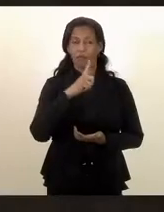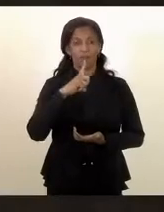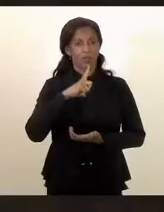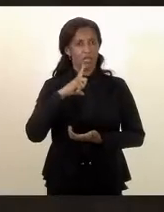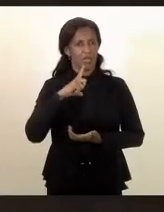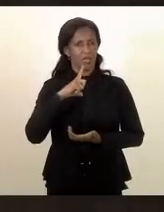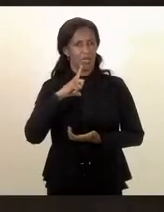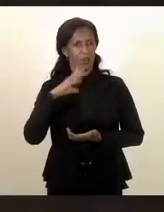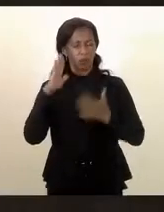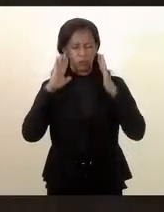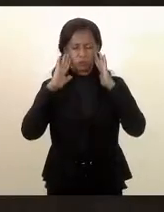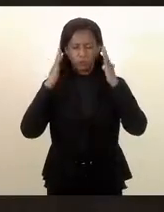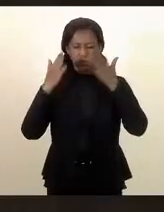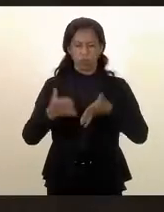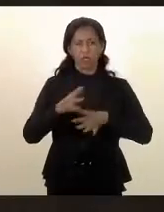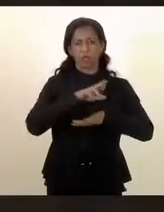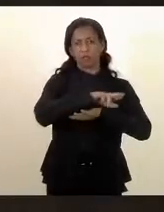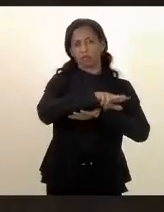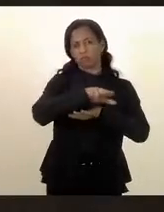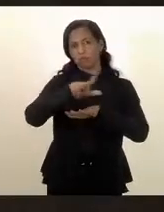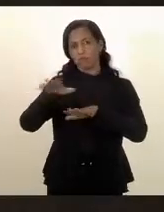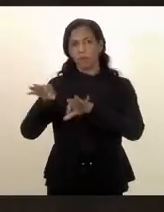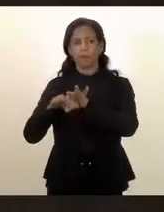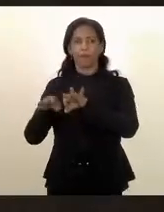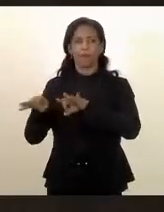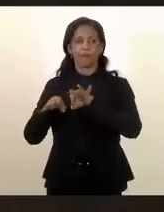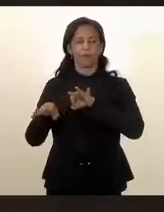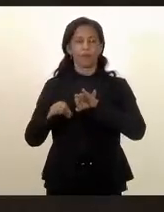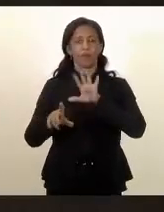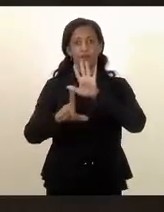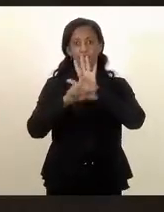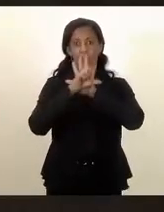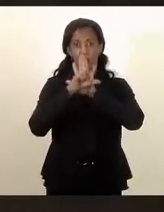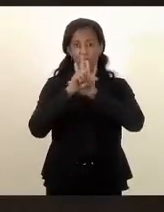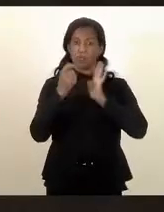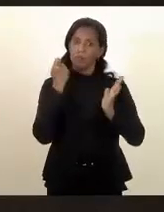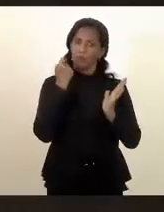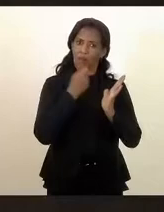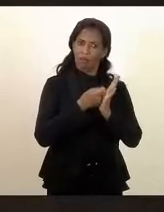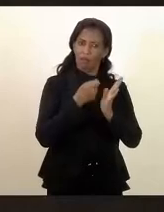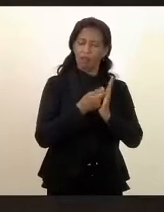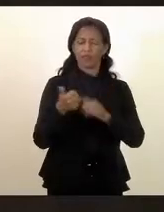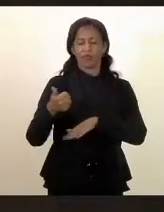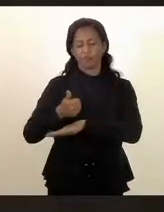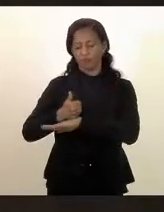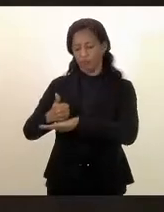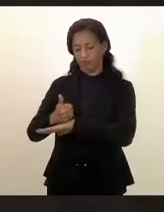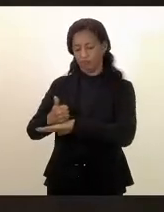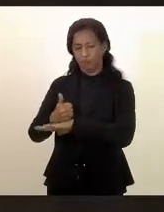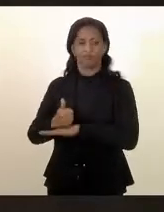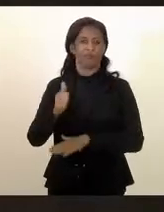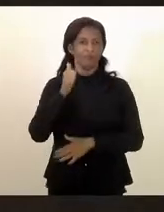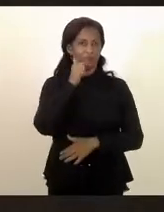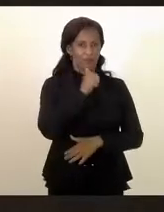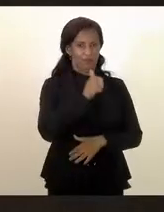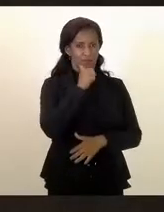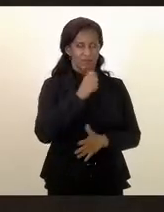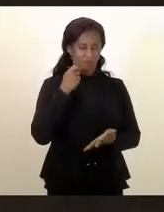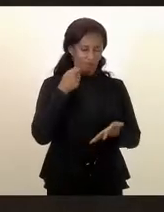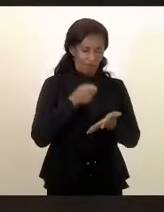pautado aqui diferentes projetos de lei que garantem aí a dignidade da mulher que garante